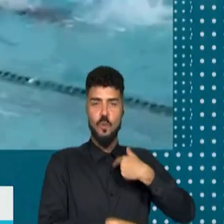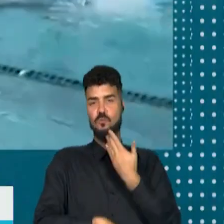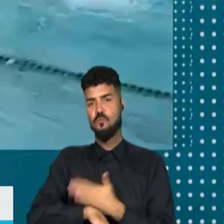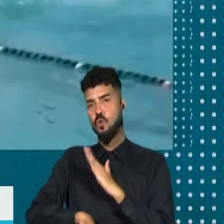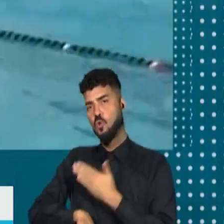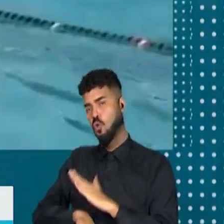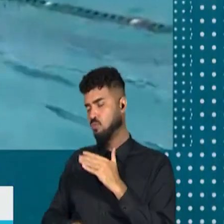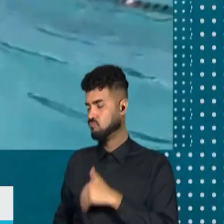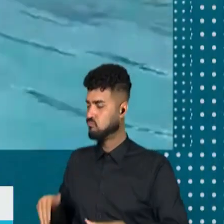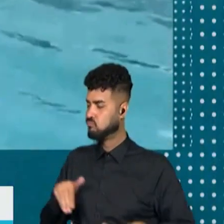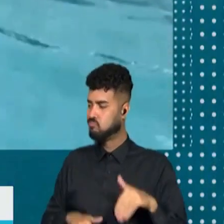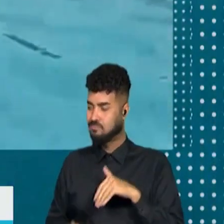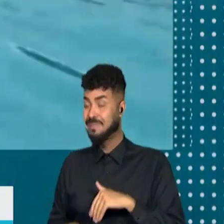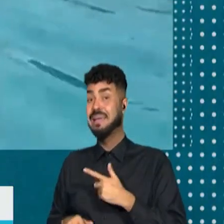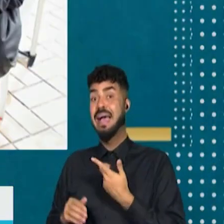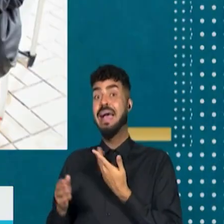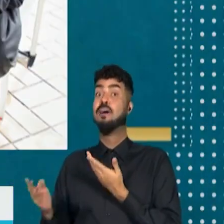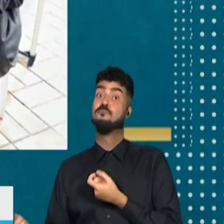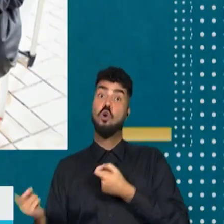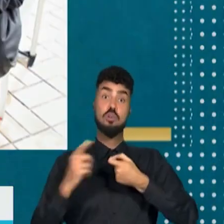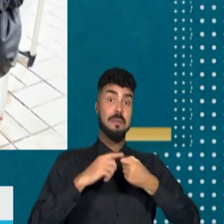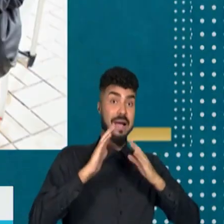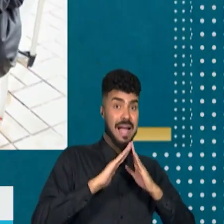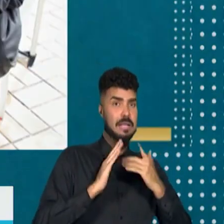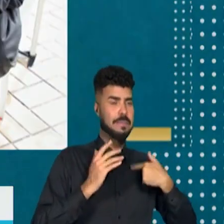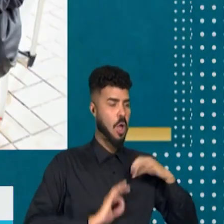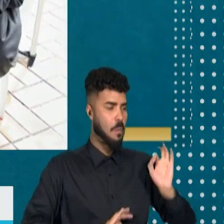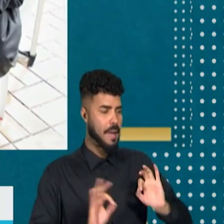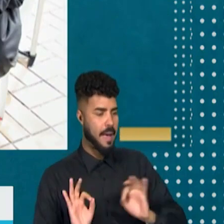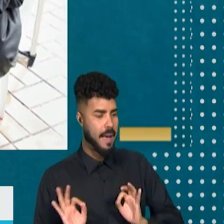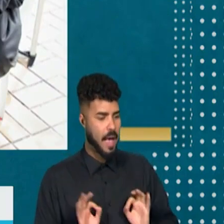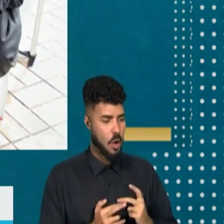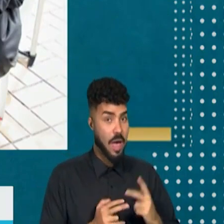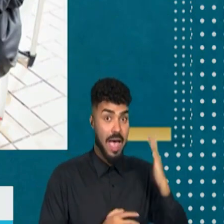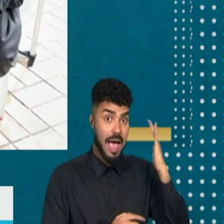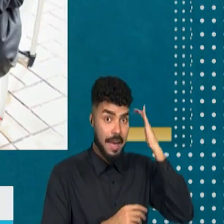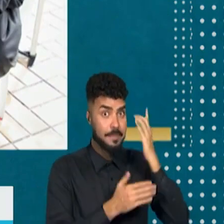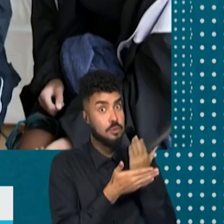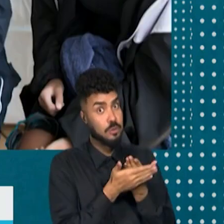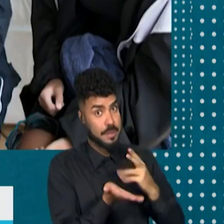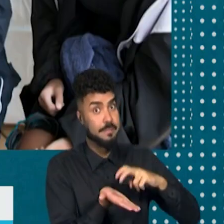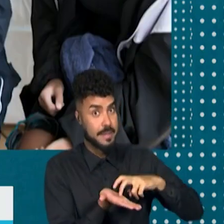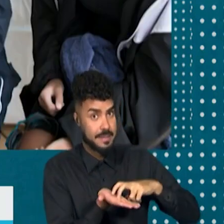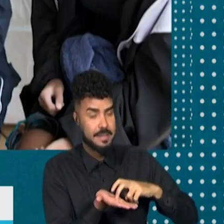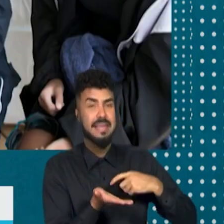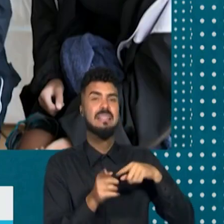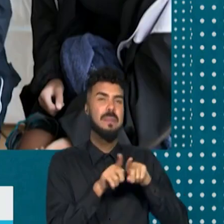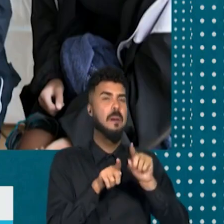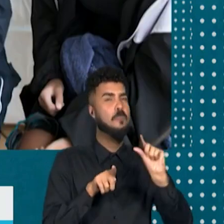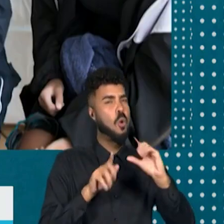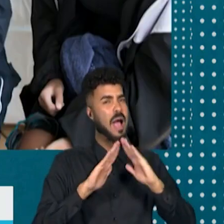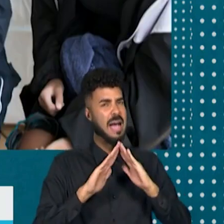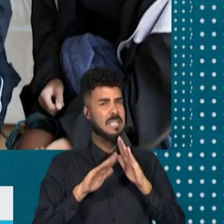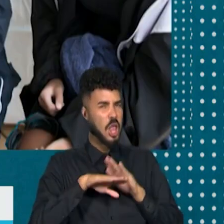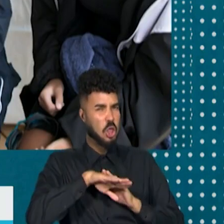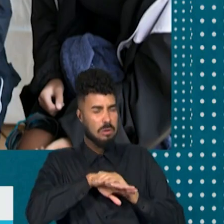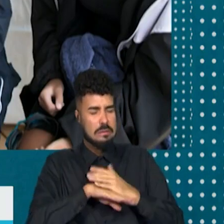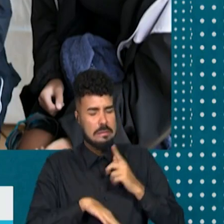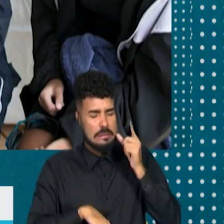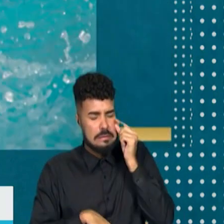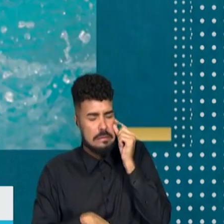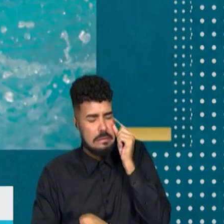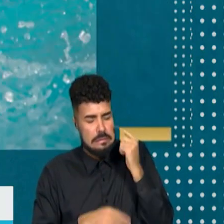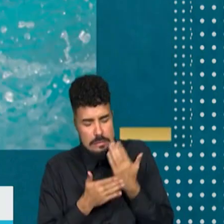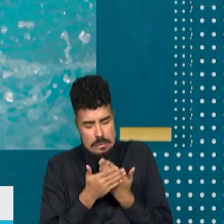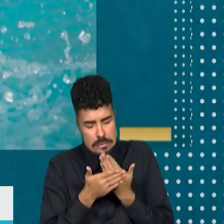treino. Aí logo que eu chego do treino tenho que arrumar minhas coisas para o dia seguinte, e aí eu vou estudar. Com muito sono, mas eu